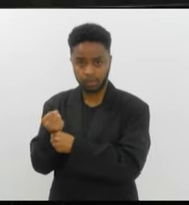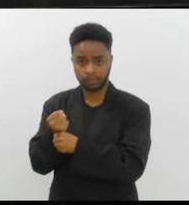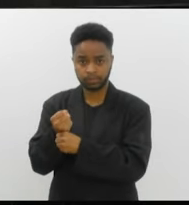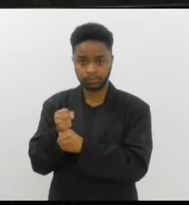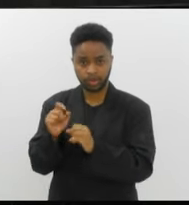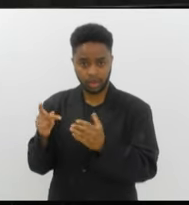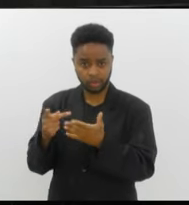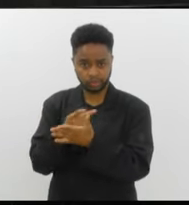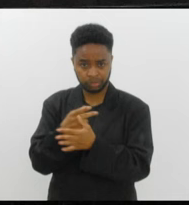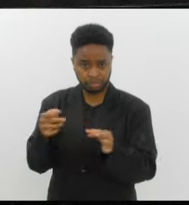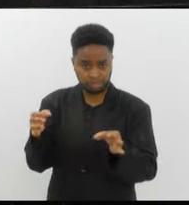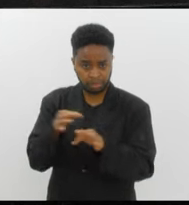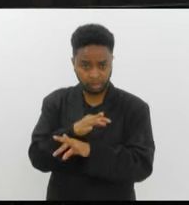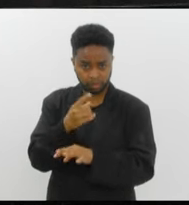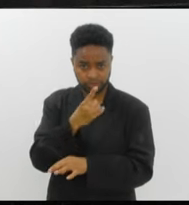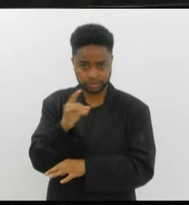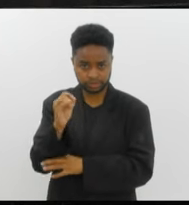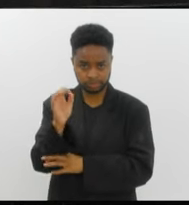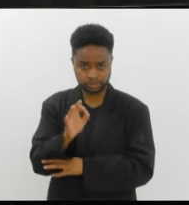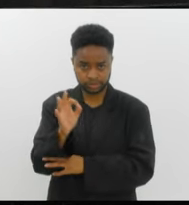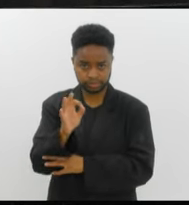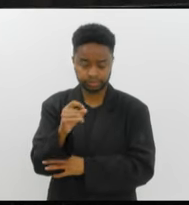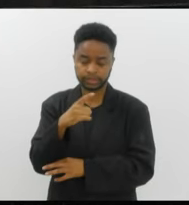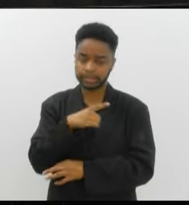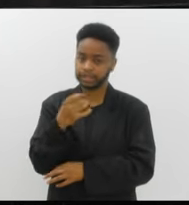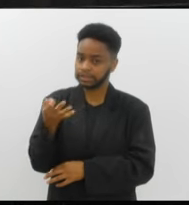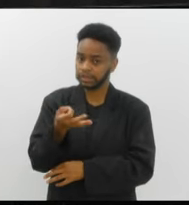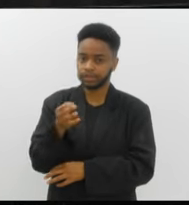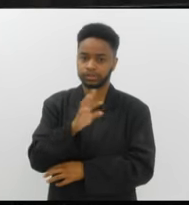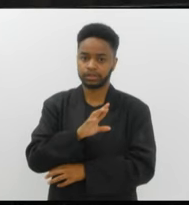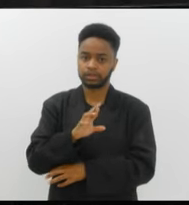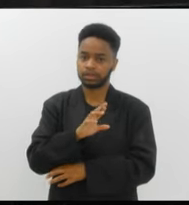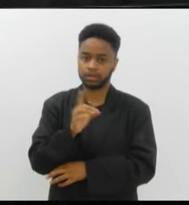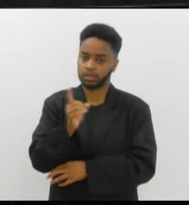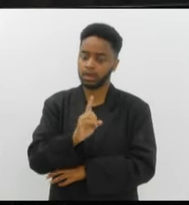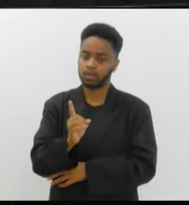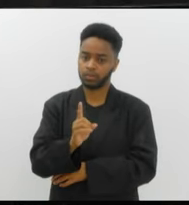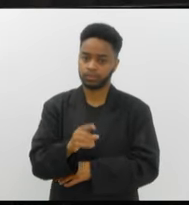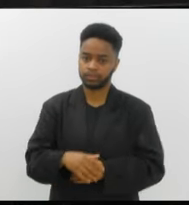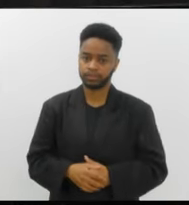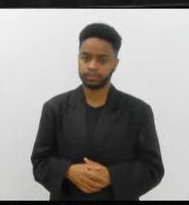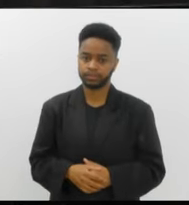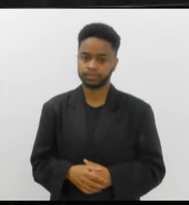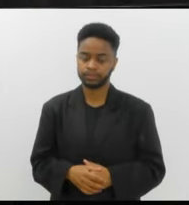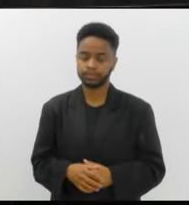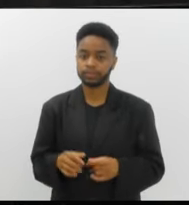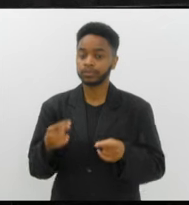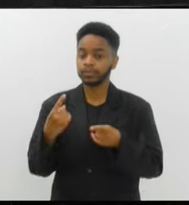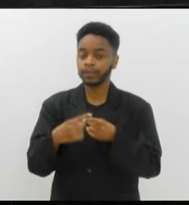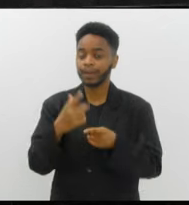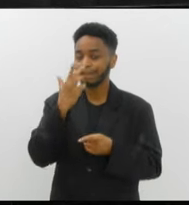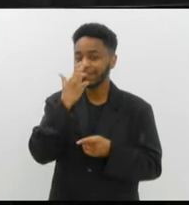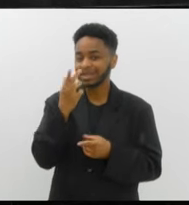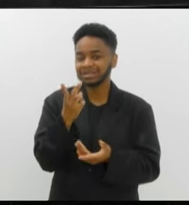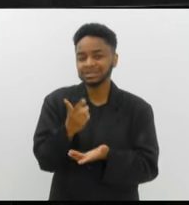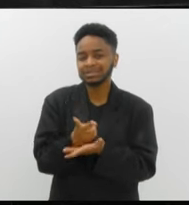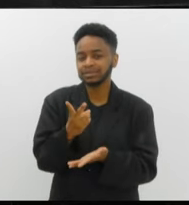na sua totalidade? Garanto que não. A prioridade parece que é